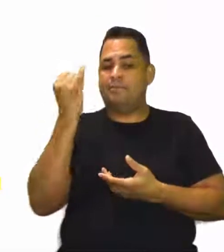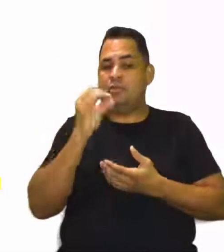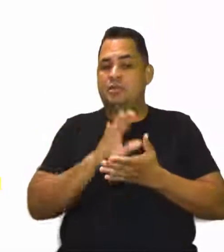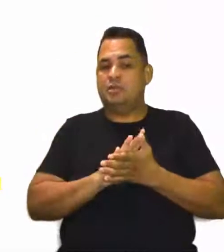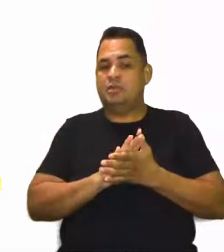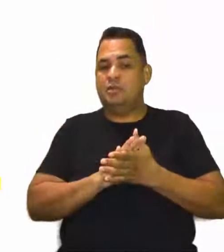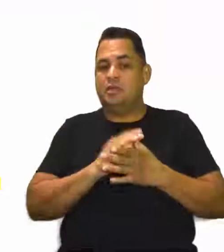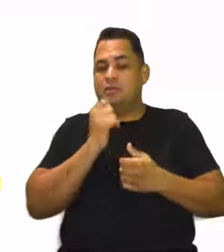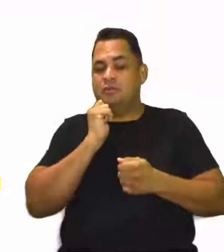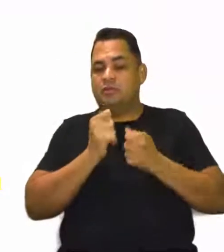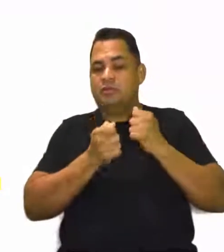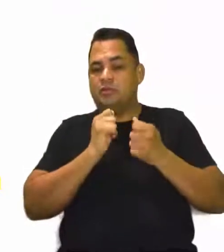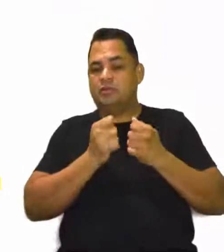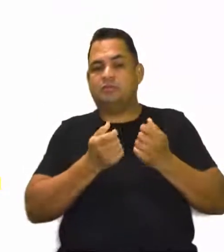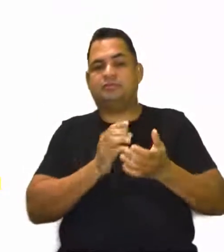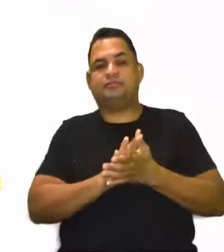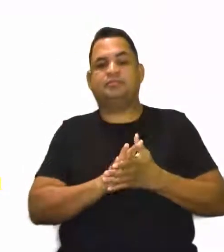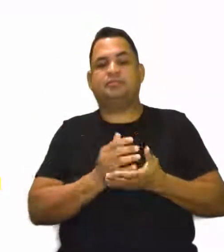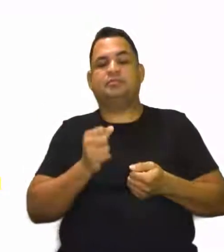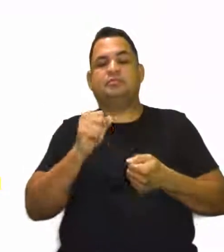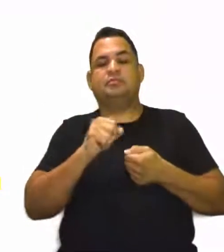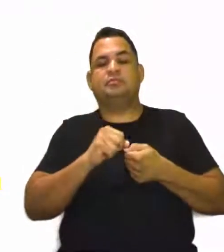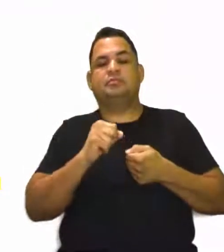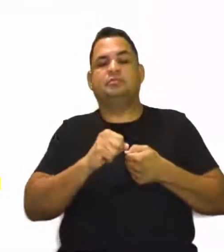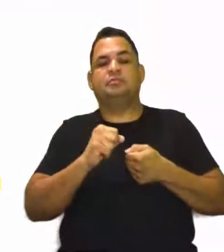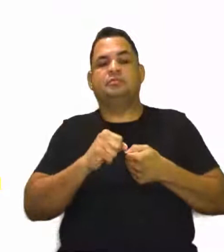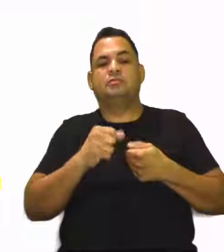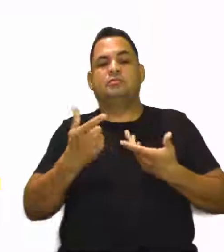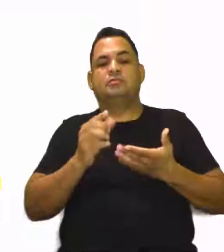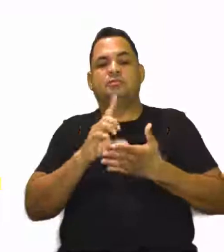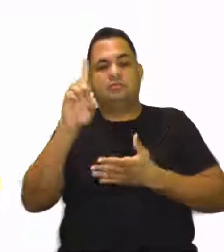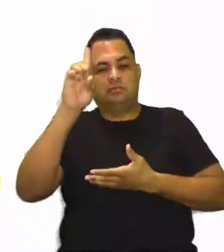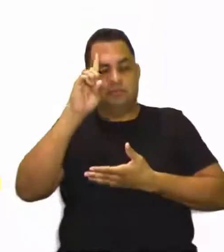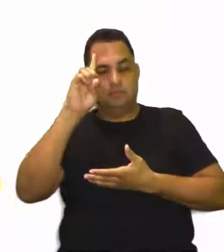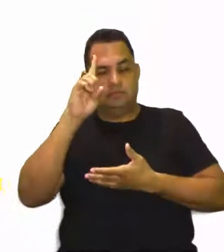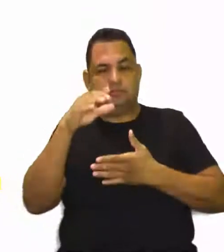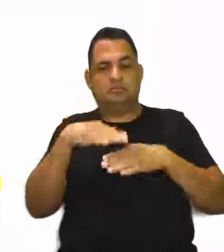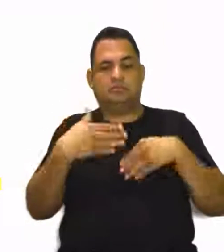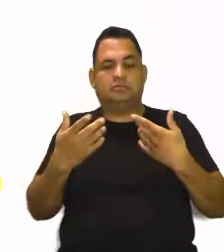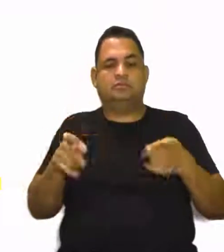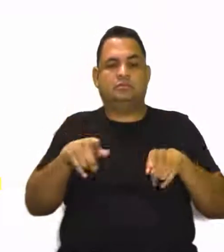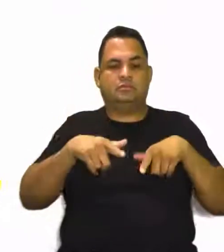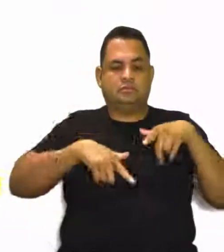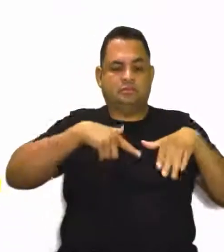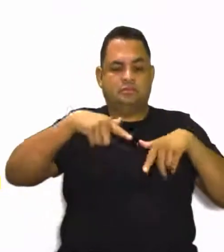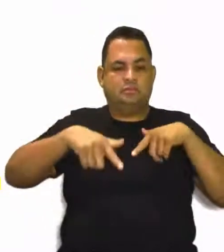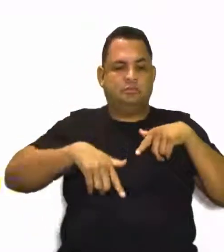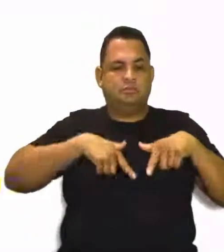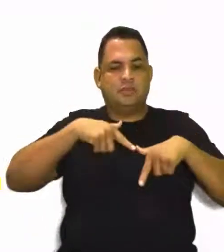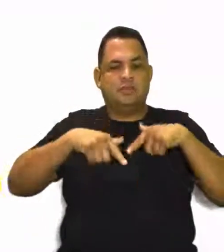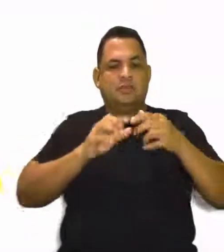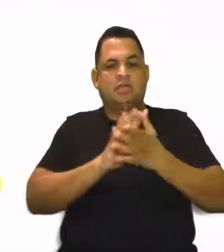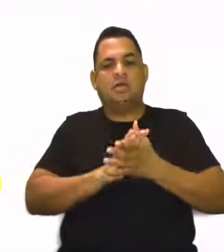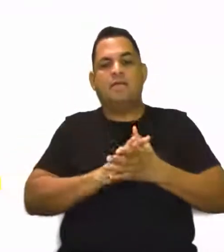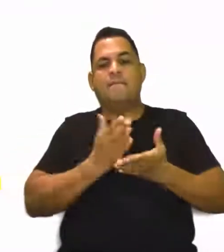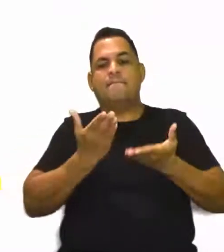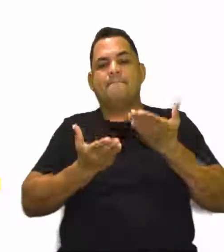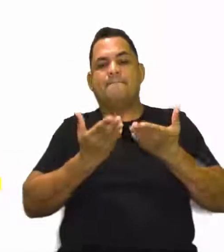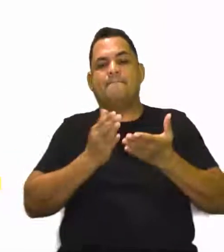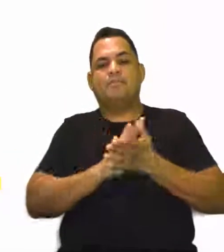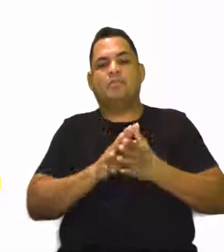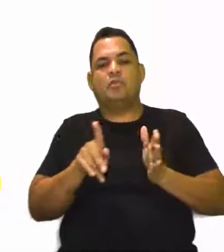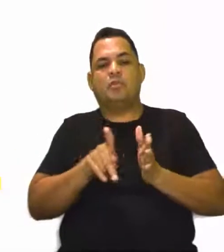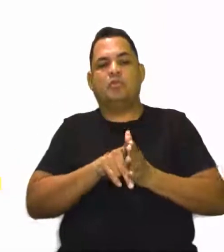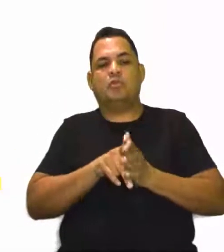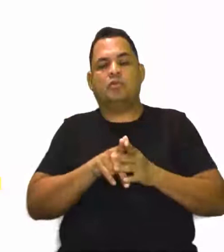movimentos funcionais, os movimentos que são realizados ali no cotidiano, e eu vou trabalhar o peso do próprio corpo e vou